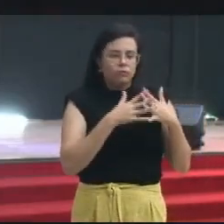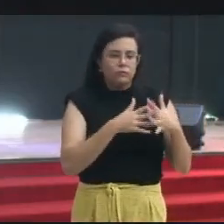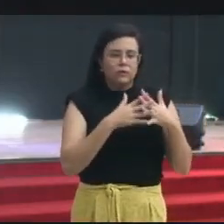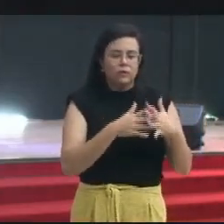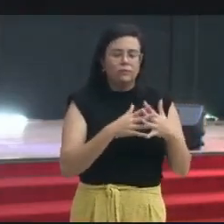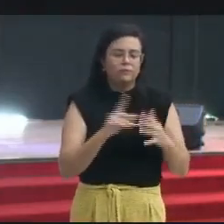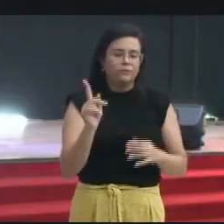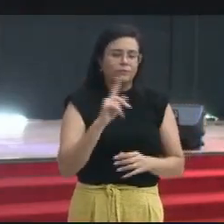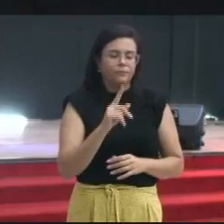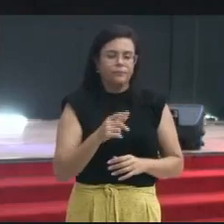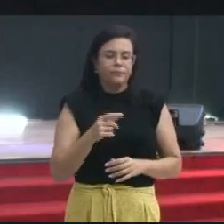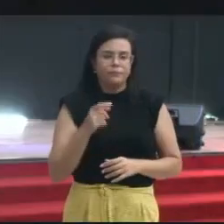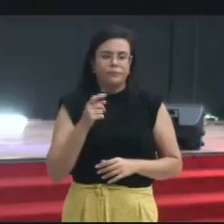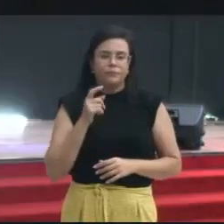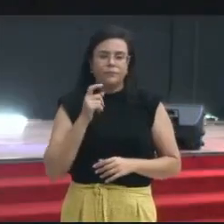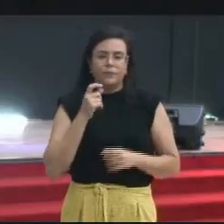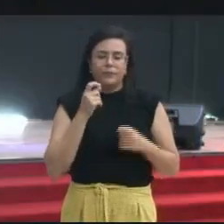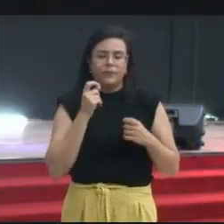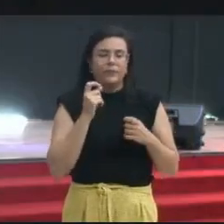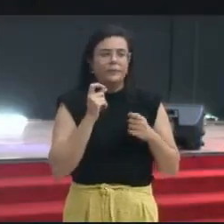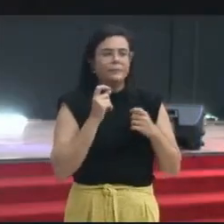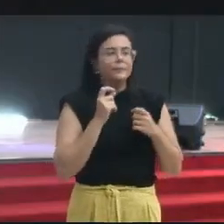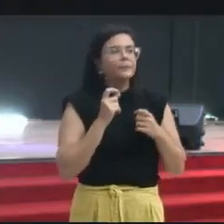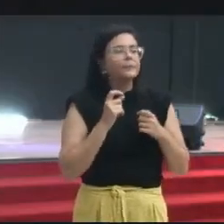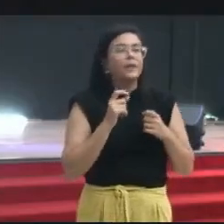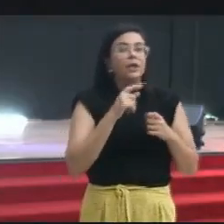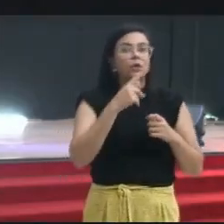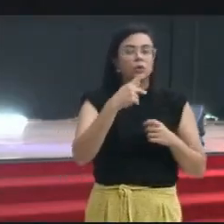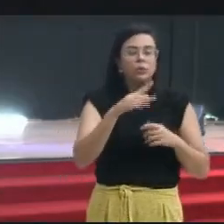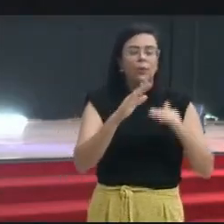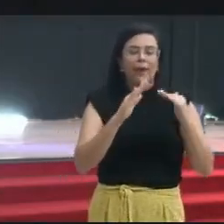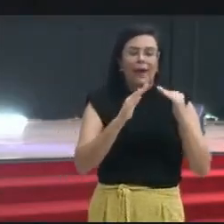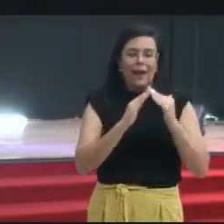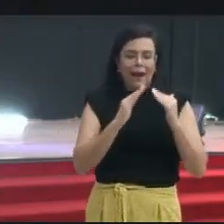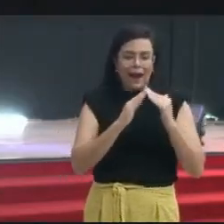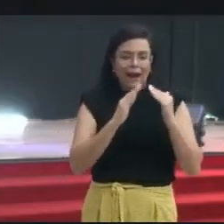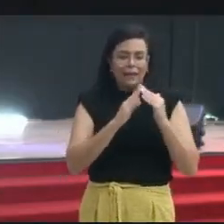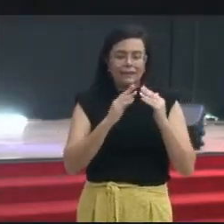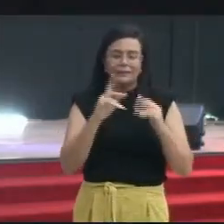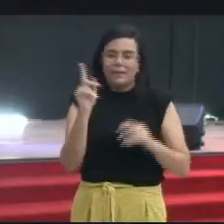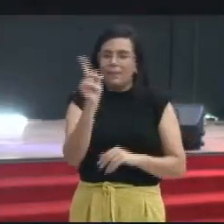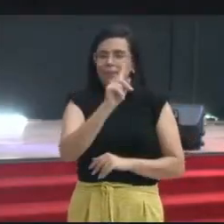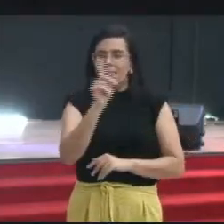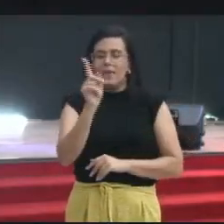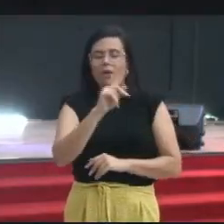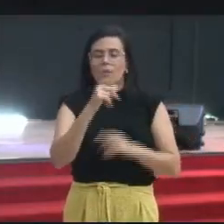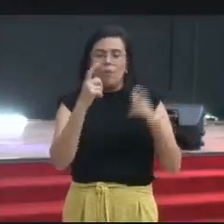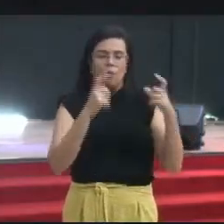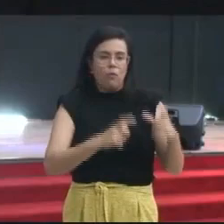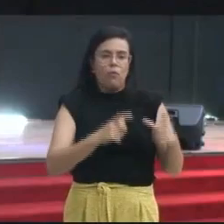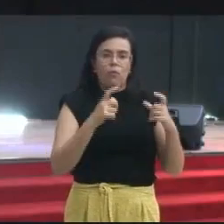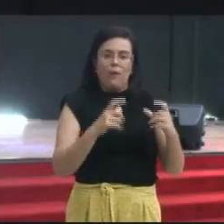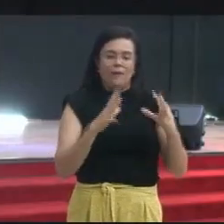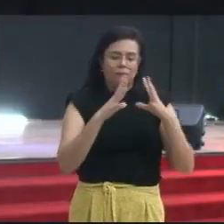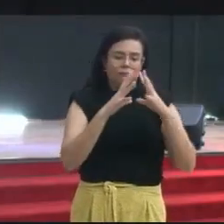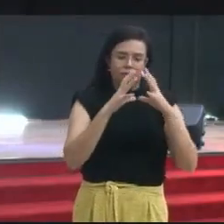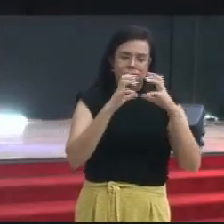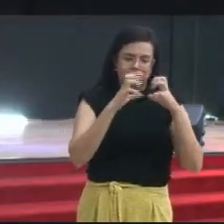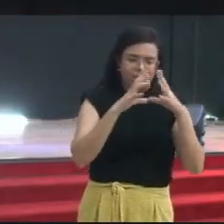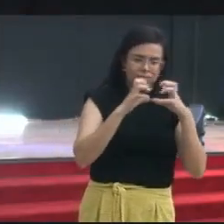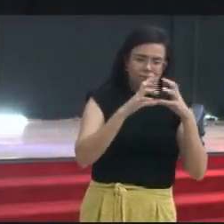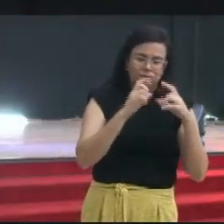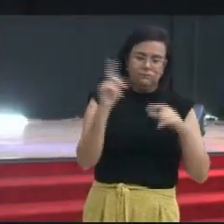xingamento. Não, sua casa não é lugar de contenda. expulsa esse espírito